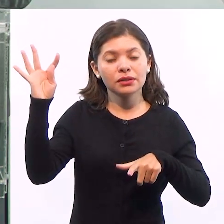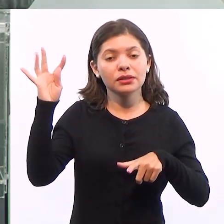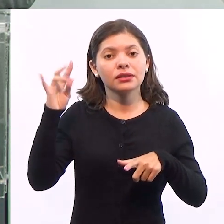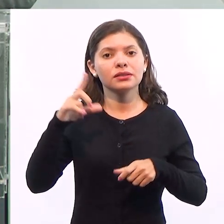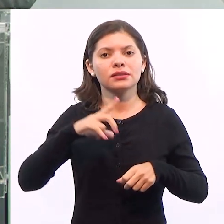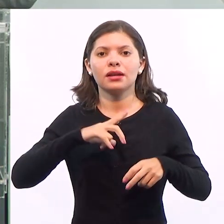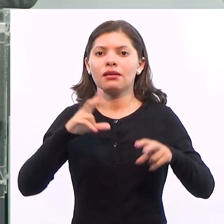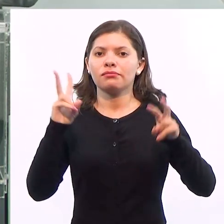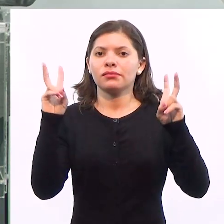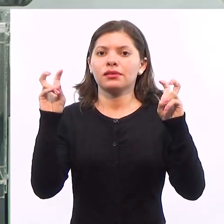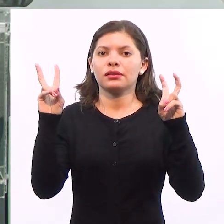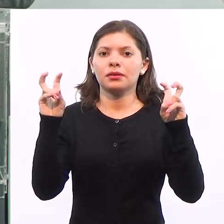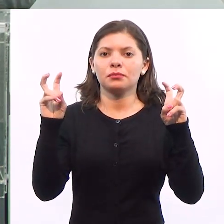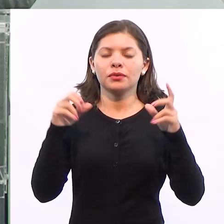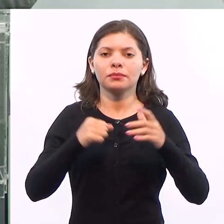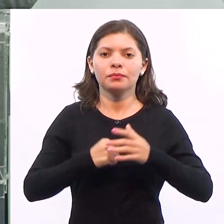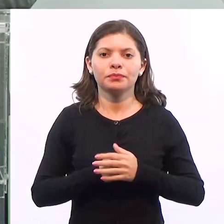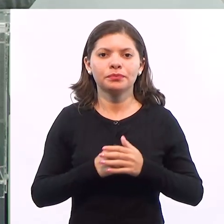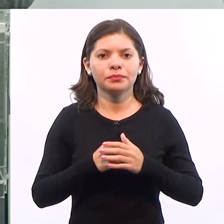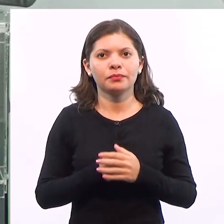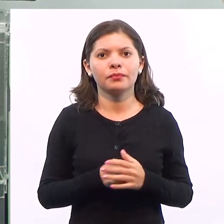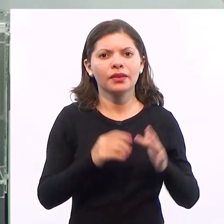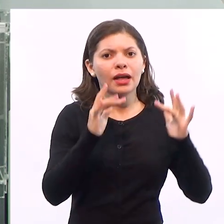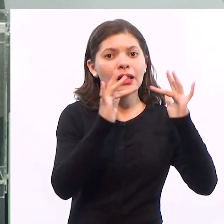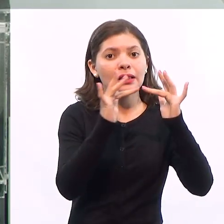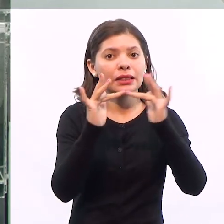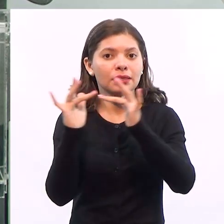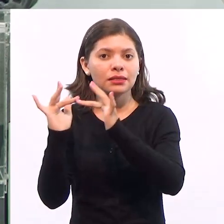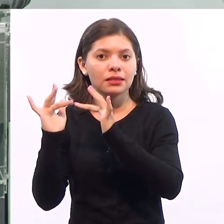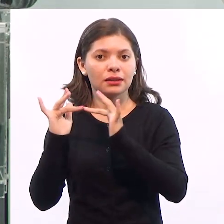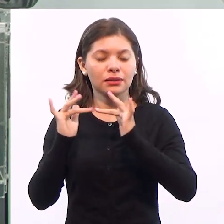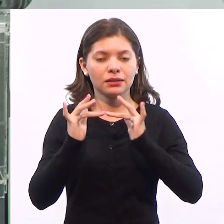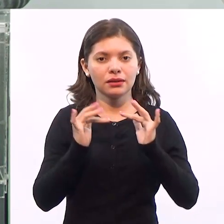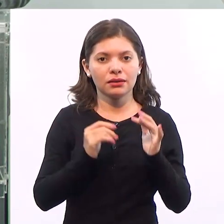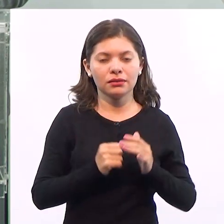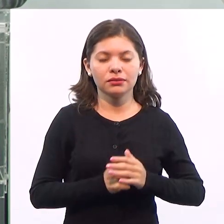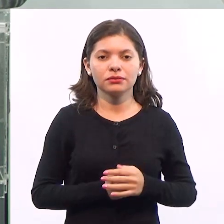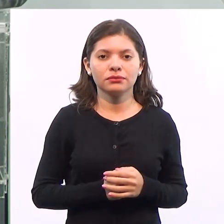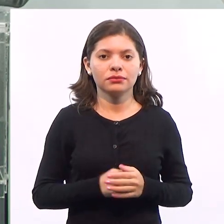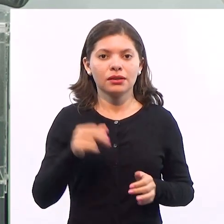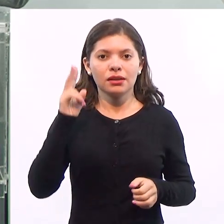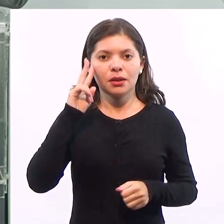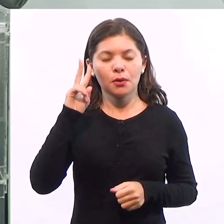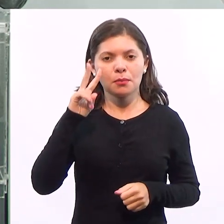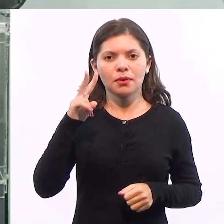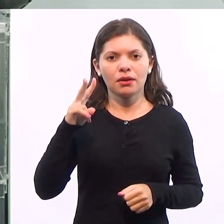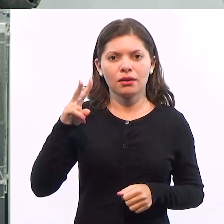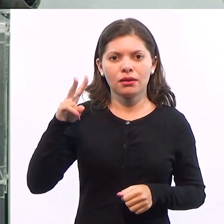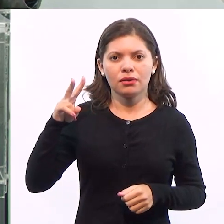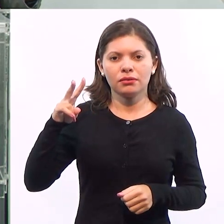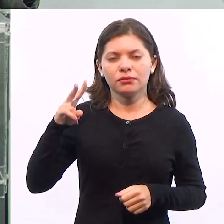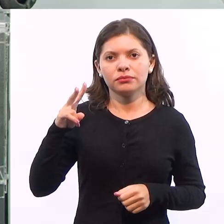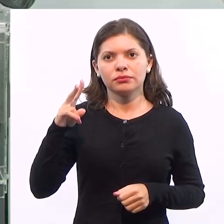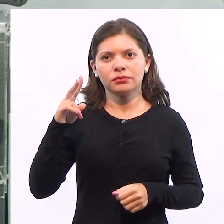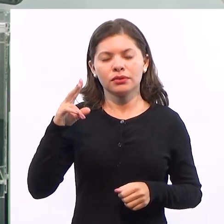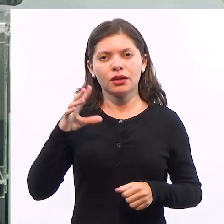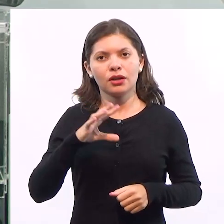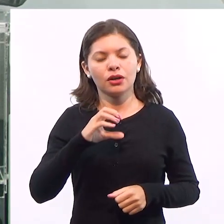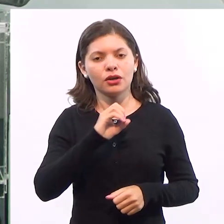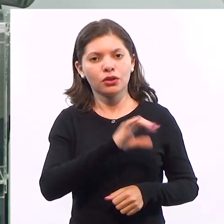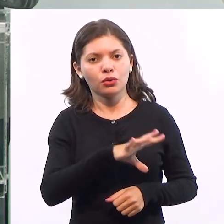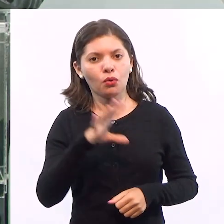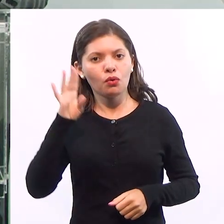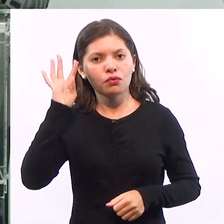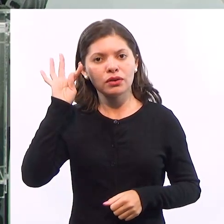trazem esta temática, tá? De se interligar com outra teoria. Lembra que eu falei que uma não veio para corrigir, mas